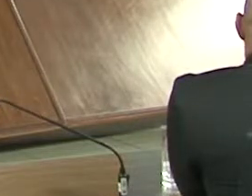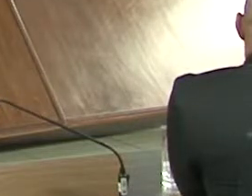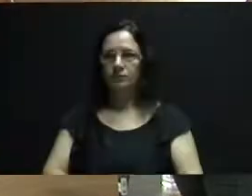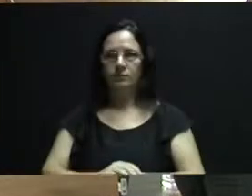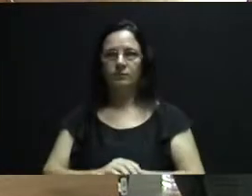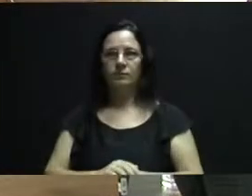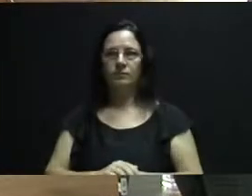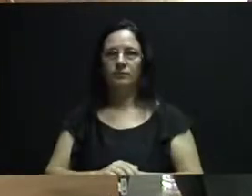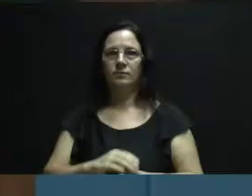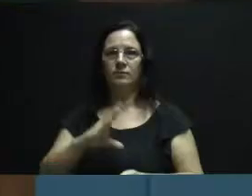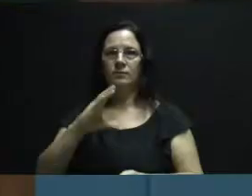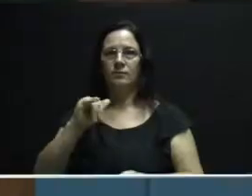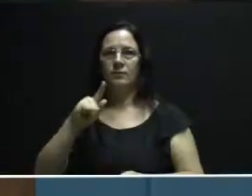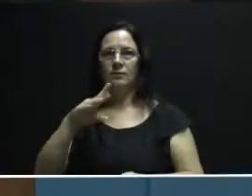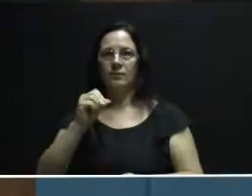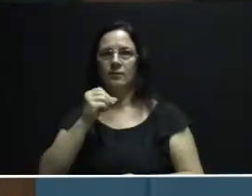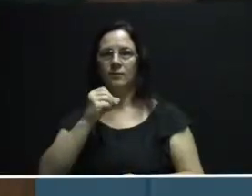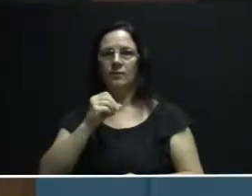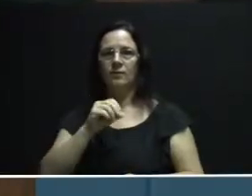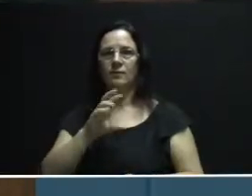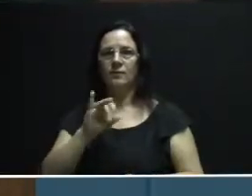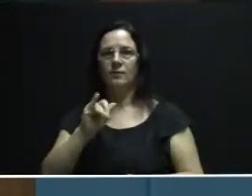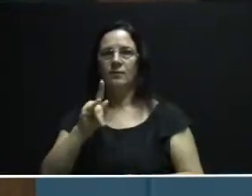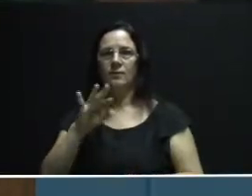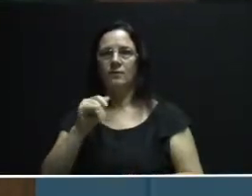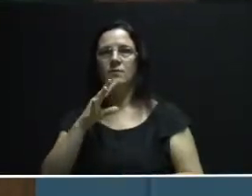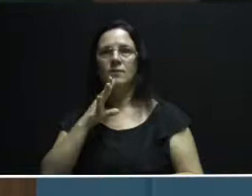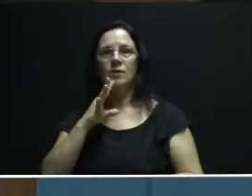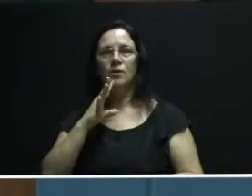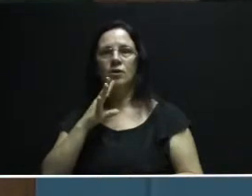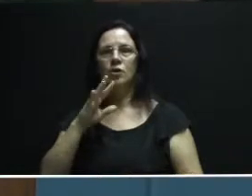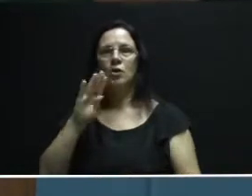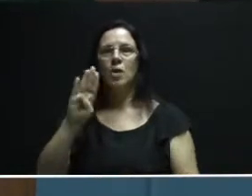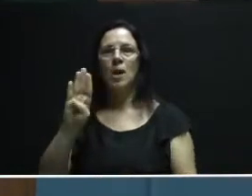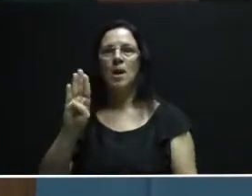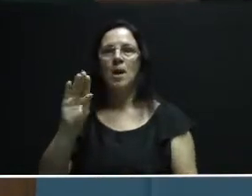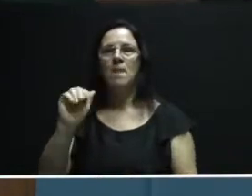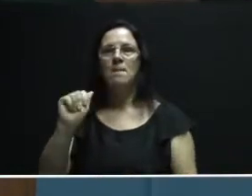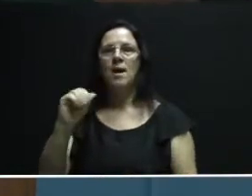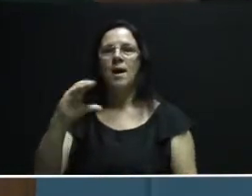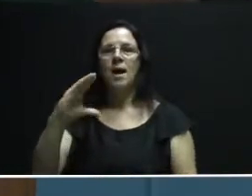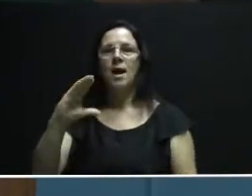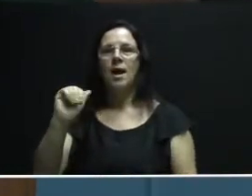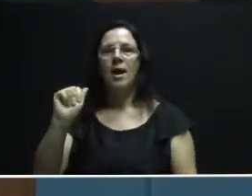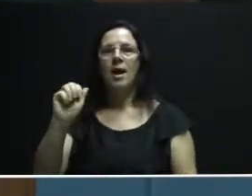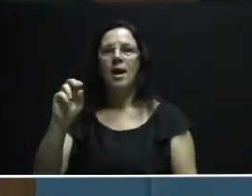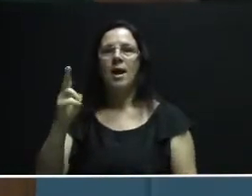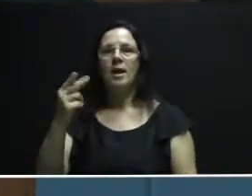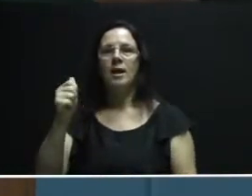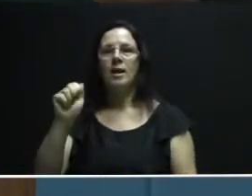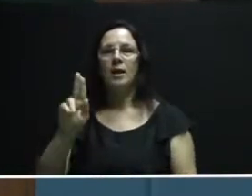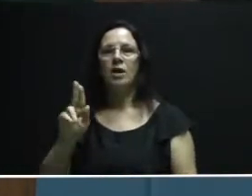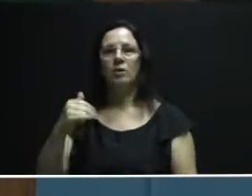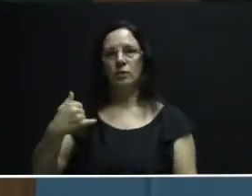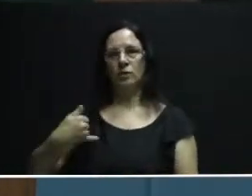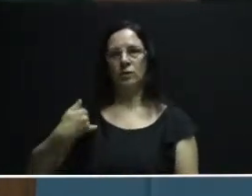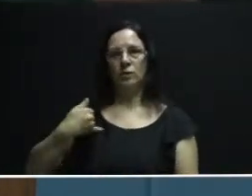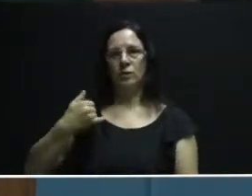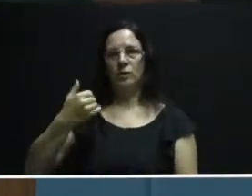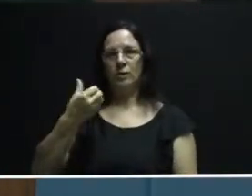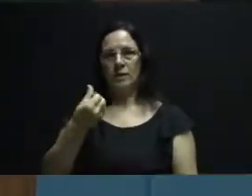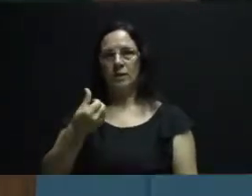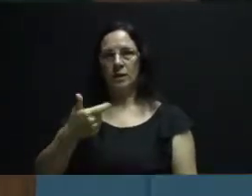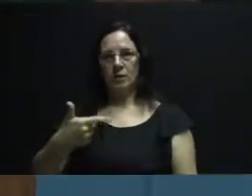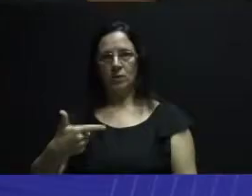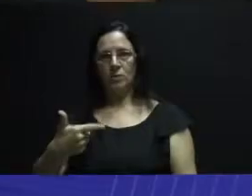Carlos Alberto Félix Silva, mais conhecido como Bacalhau, tem 62 anos. É pós-graduado